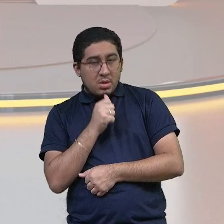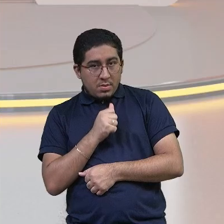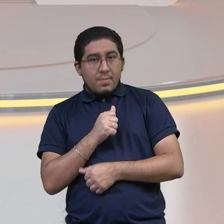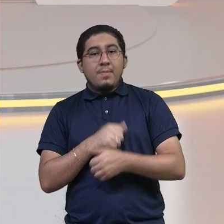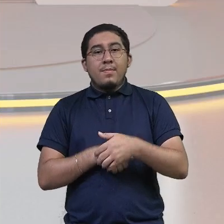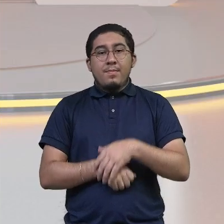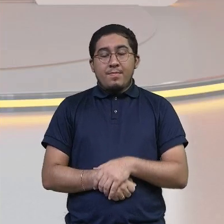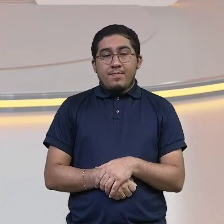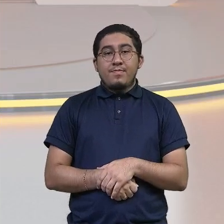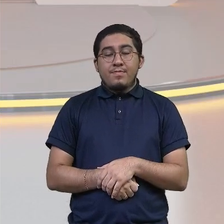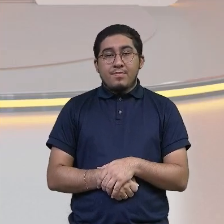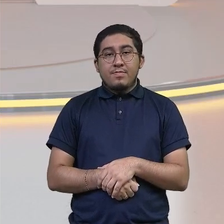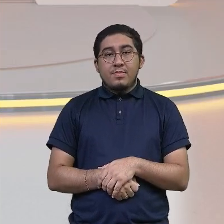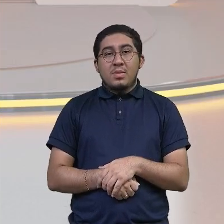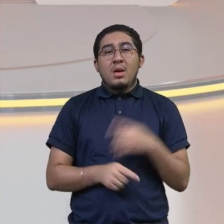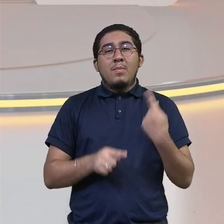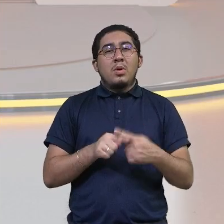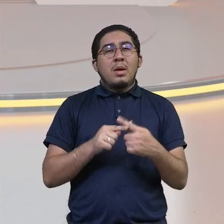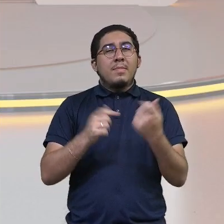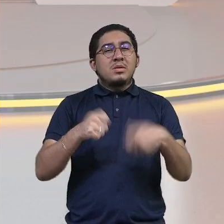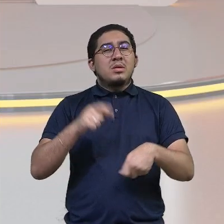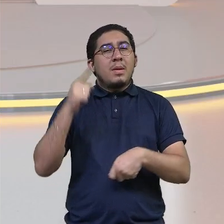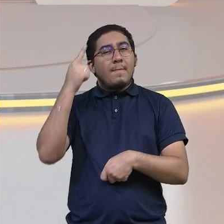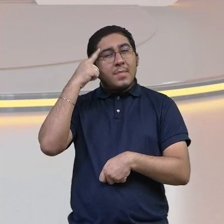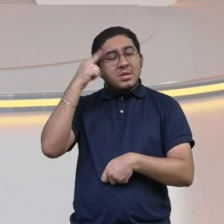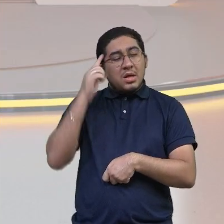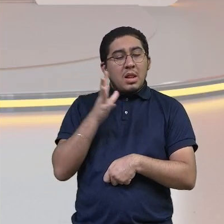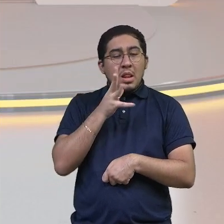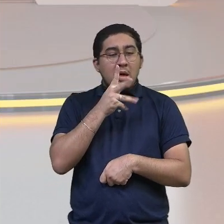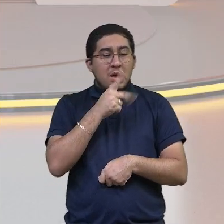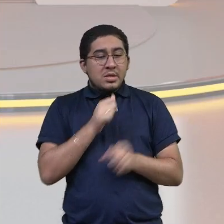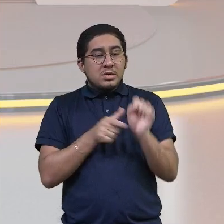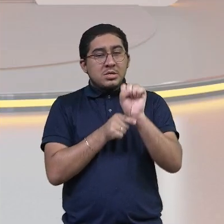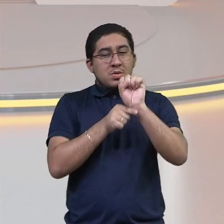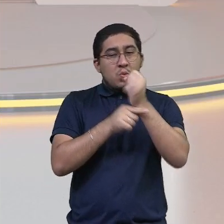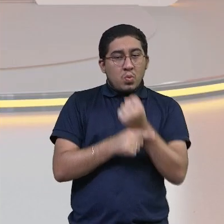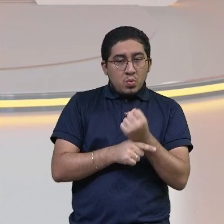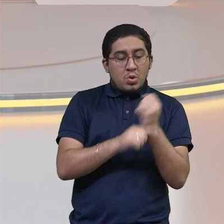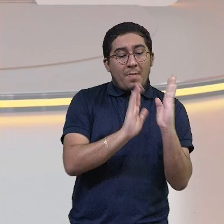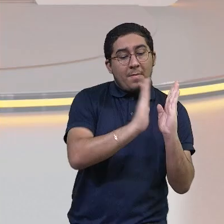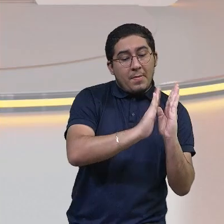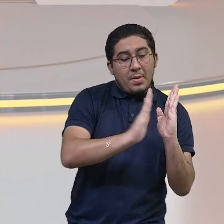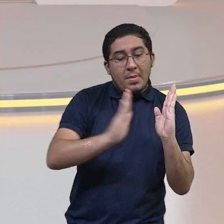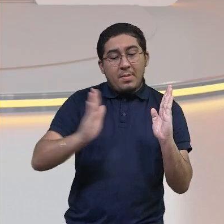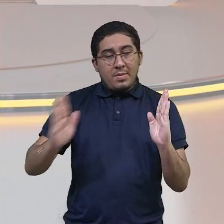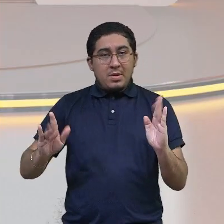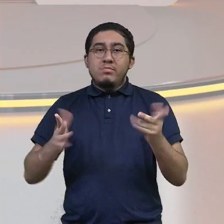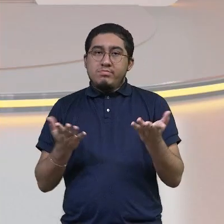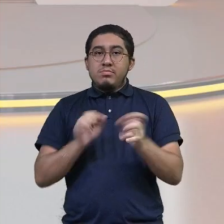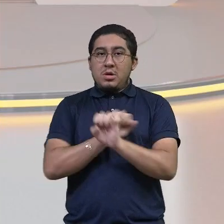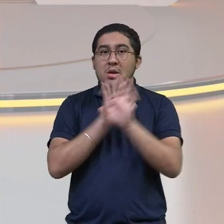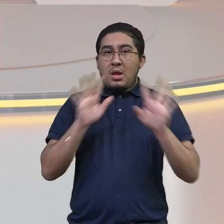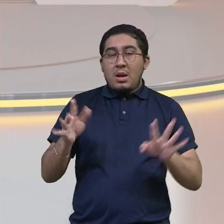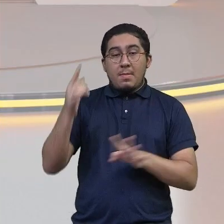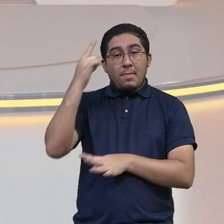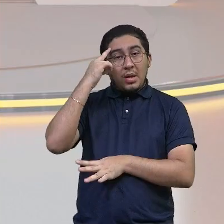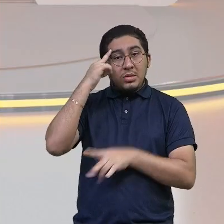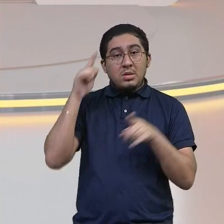Que os militares diziam que ela tinha que ser lenta, gradual e segura. E claro, também acrescenta nisso aí